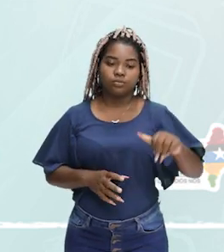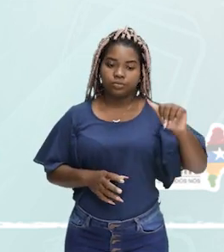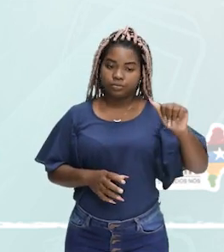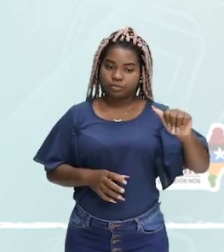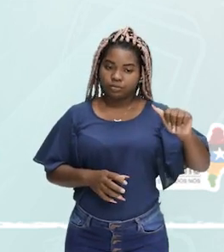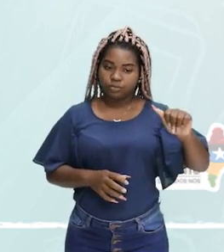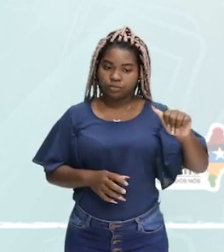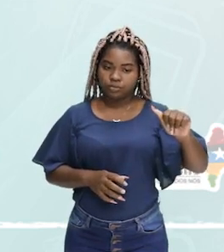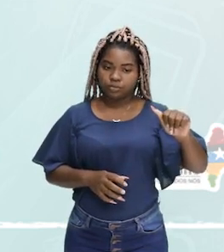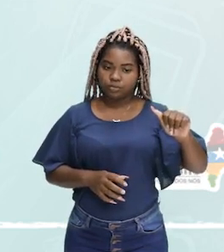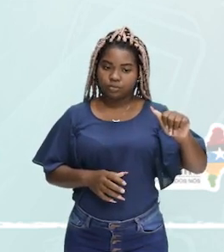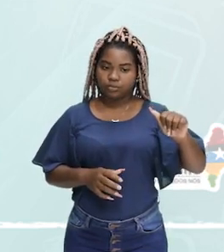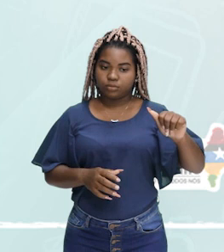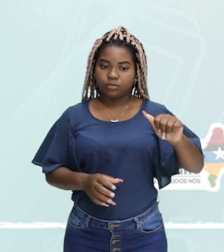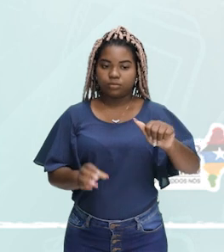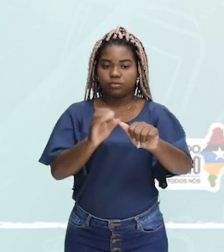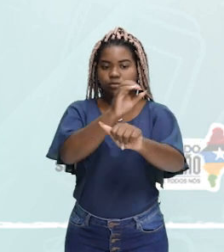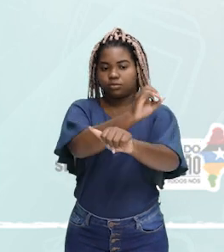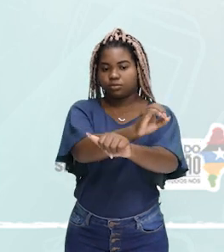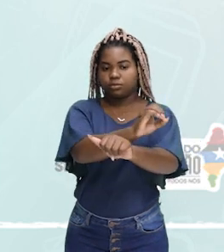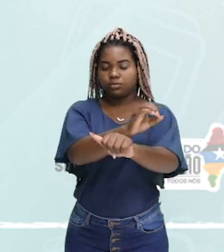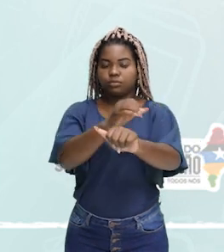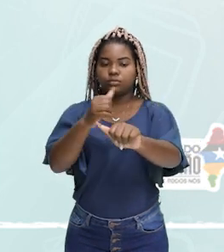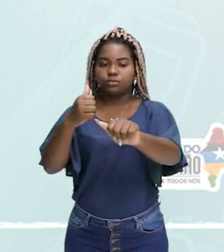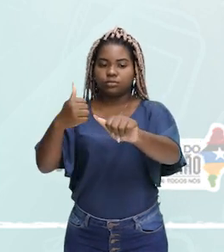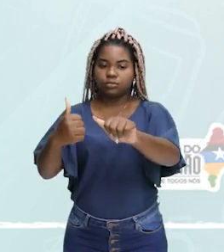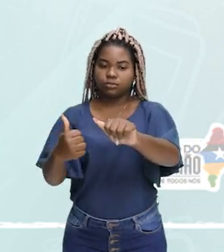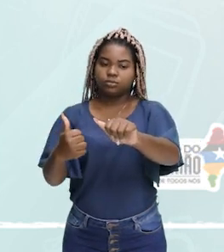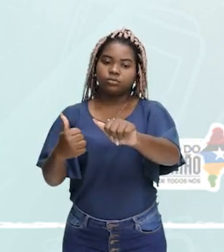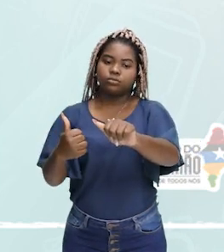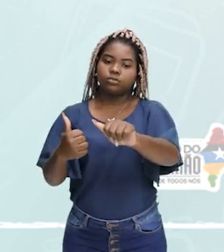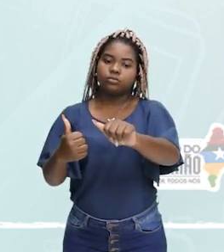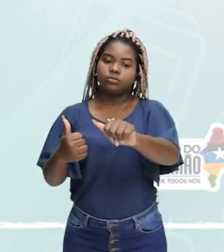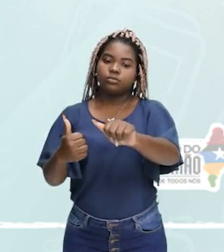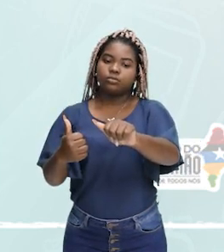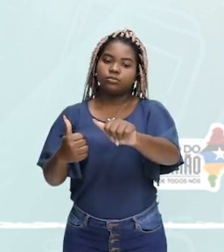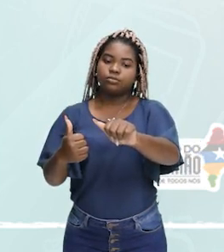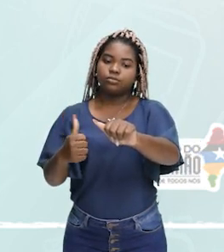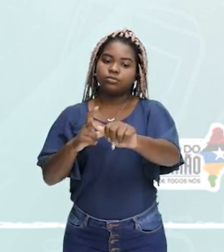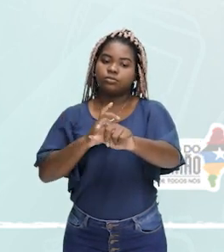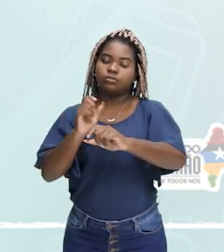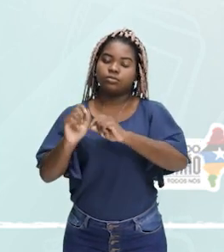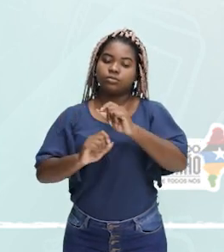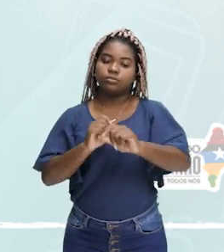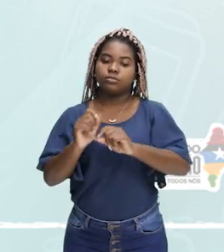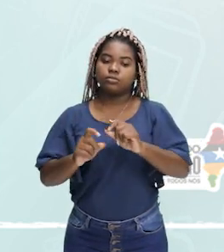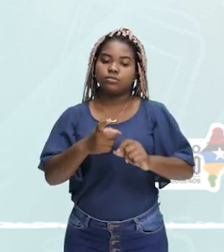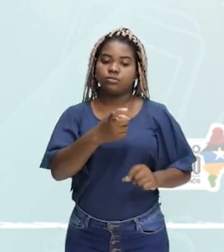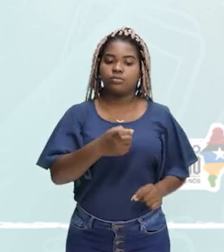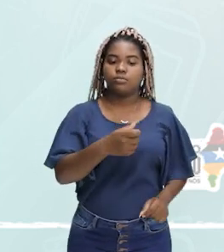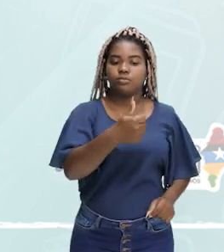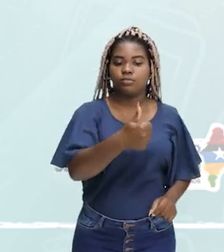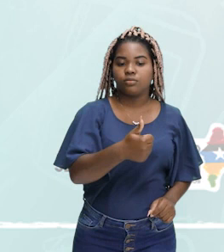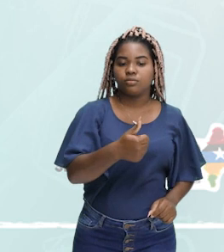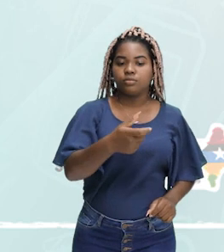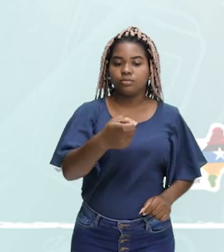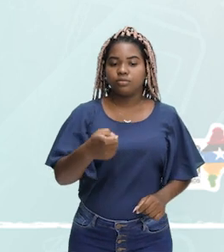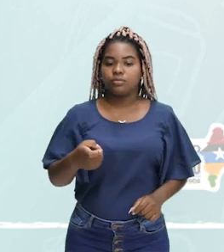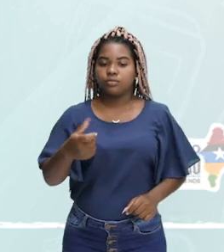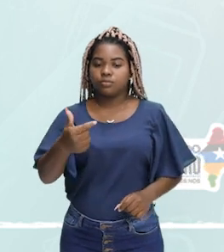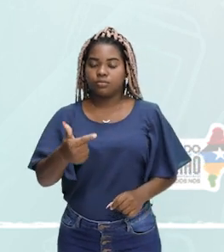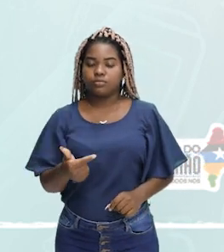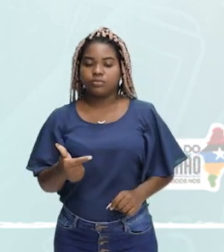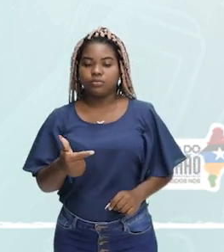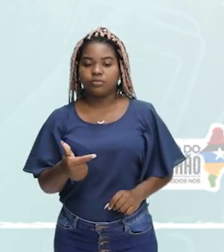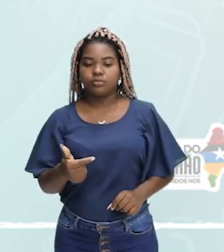número entre 0 e 1, o que é que vai acontecer? Se eu tiver um x1 menor do que x2,